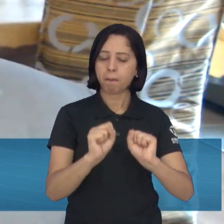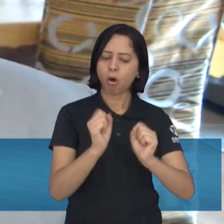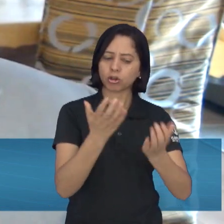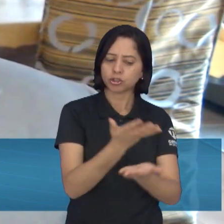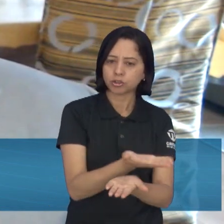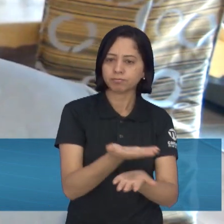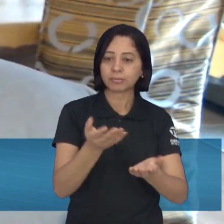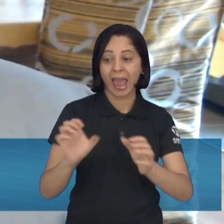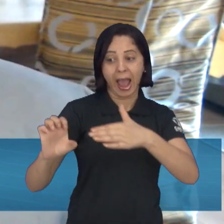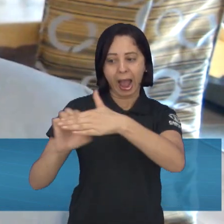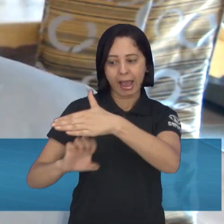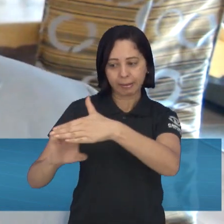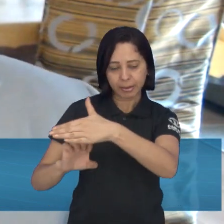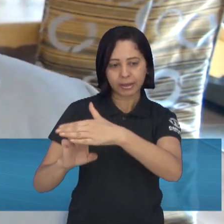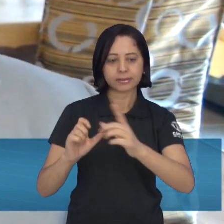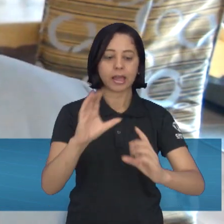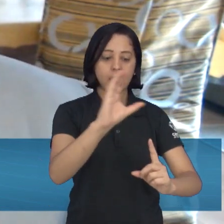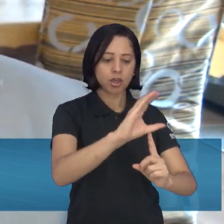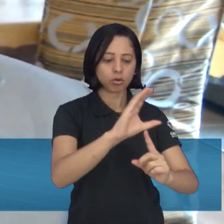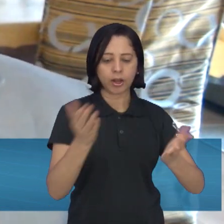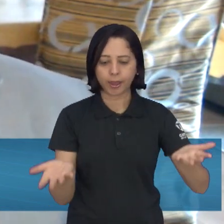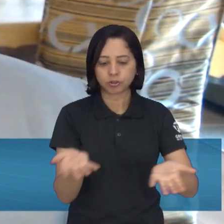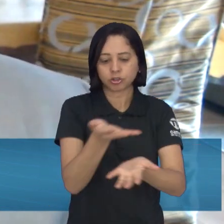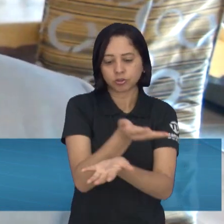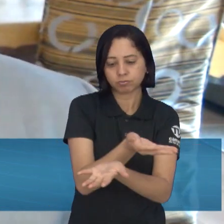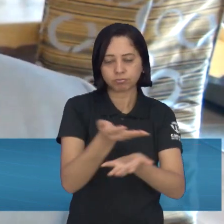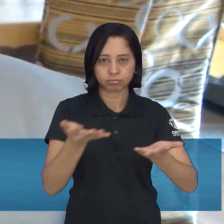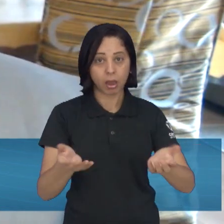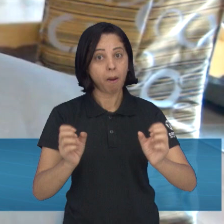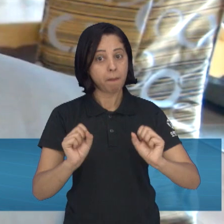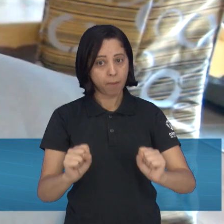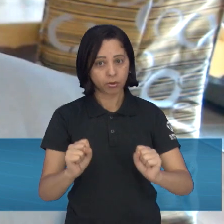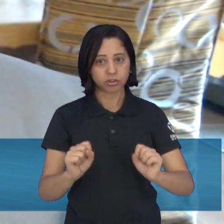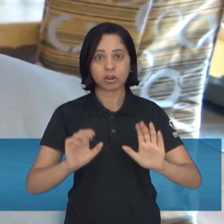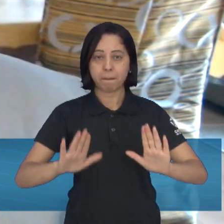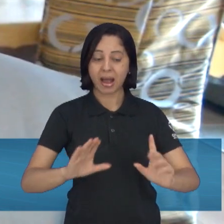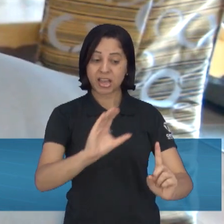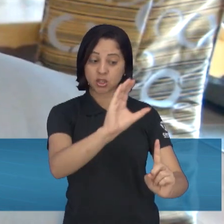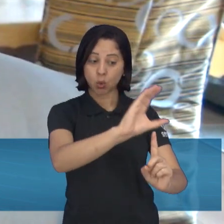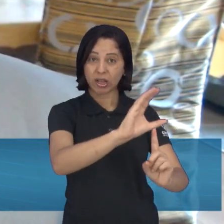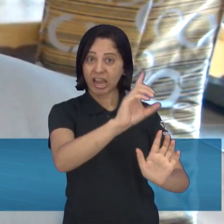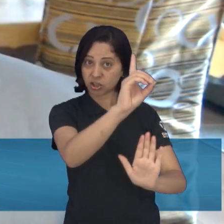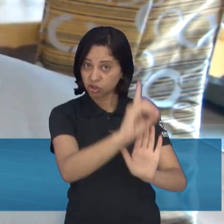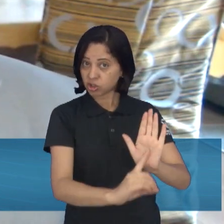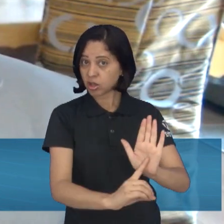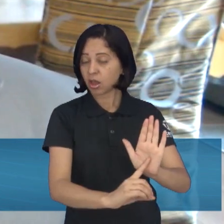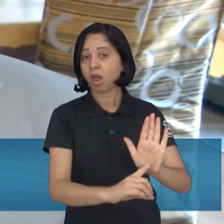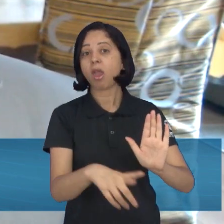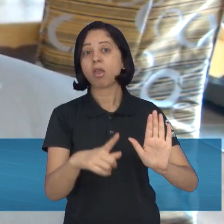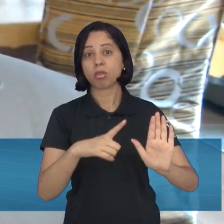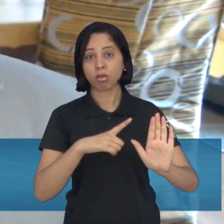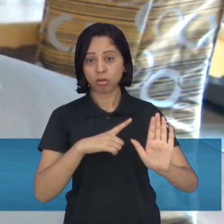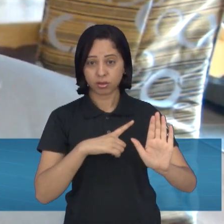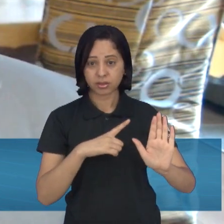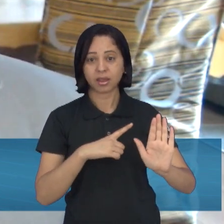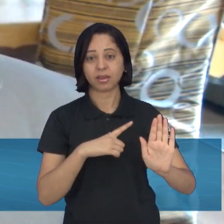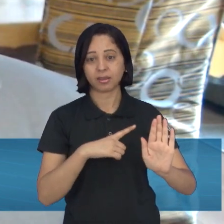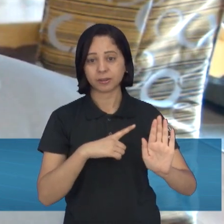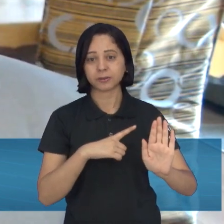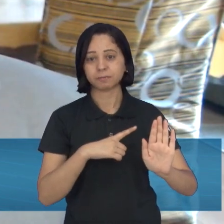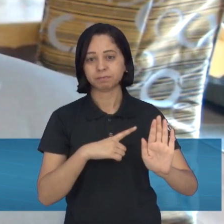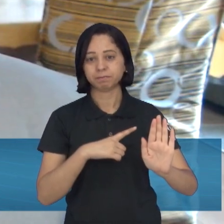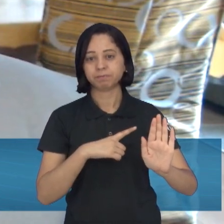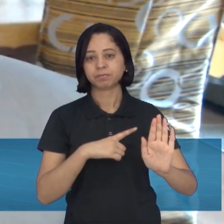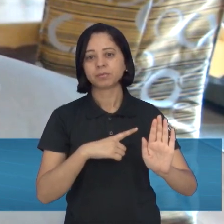ou vendedor de produtos, ele tem direitos especiais para que o seu,